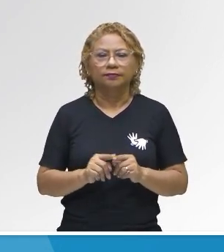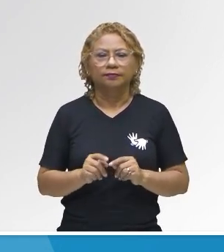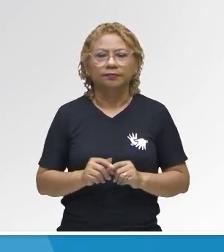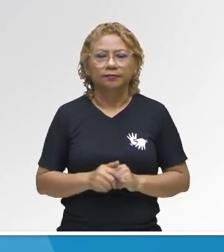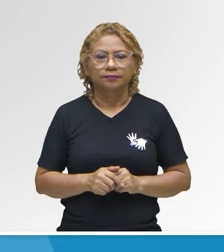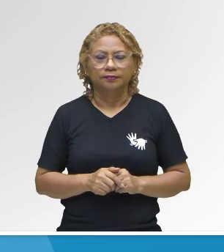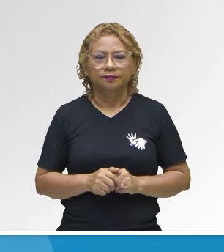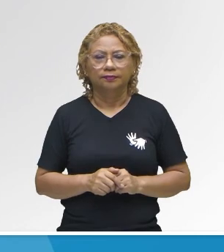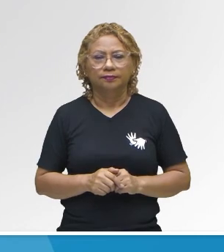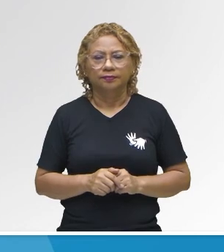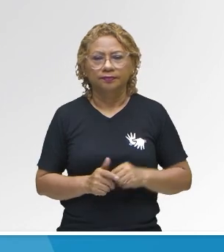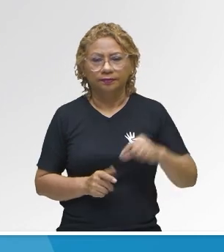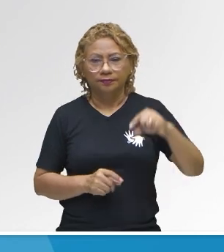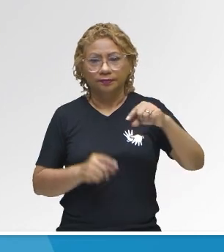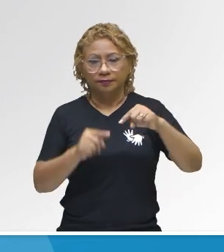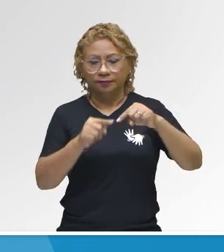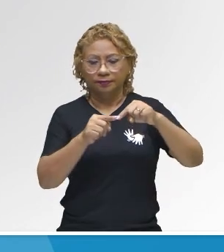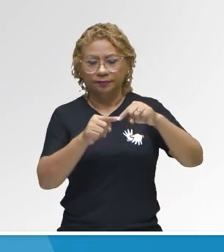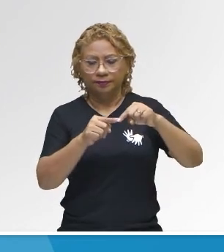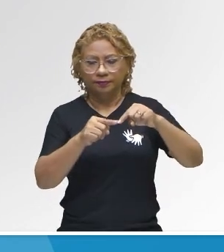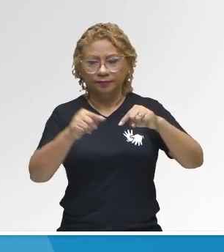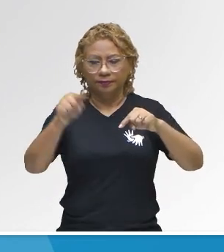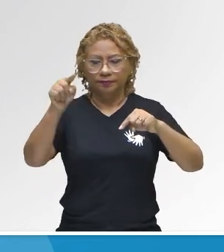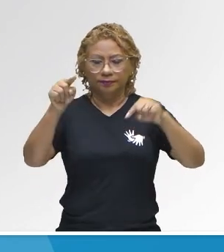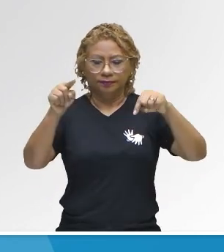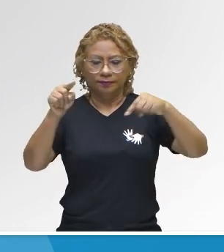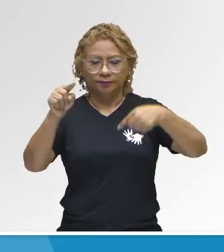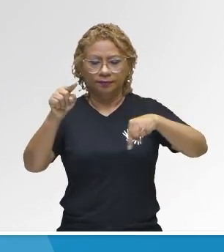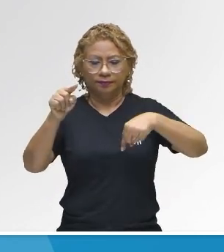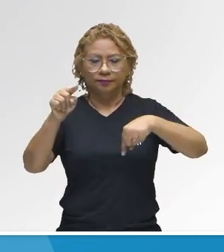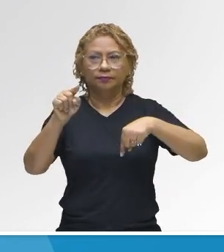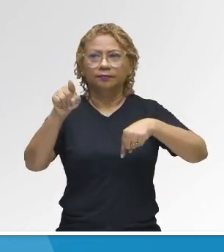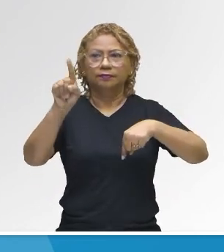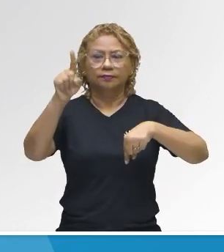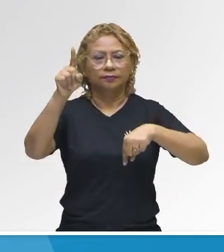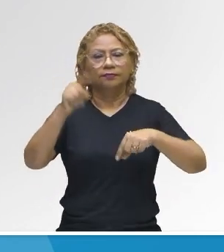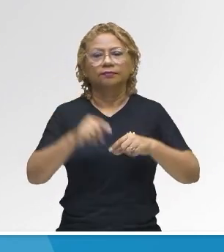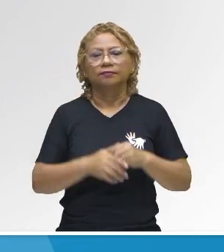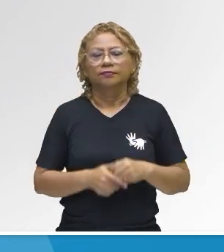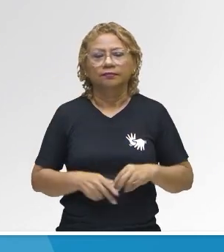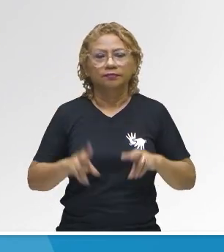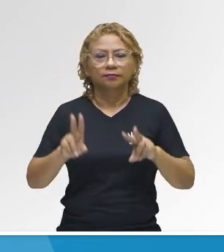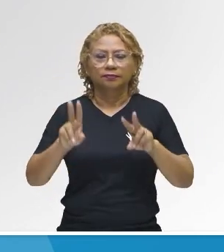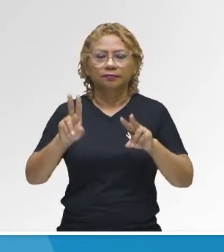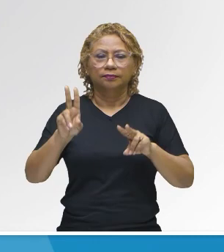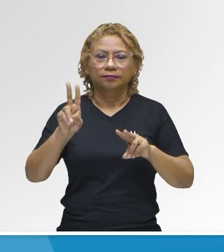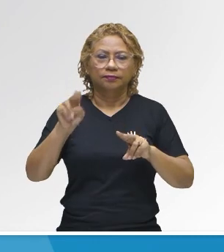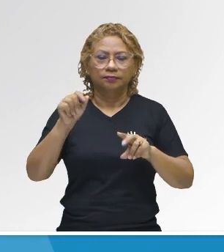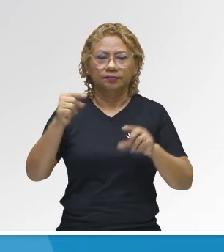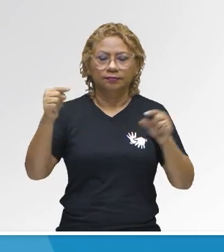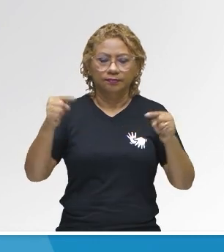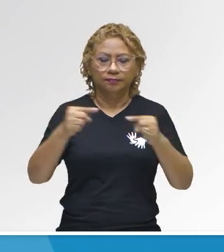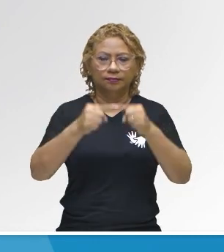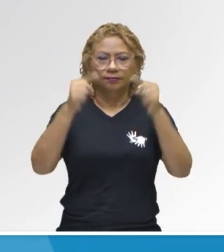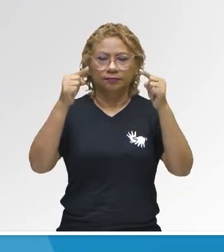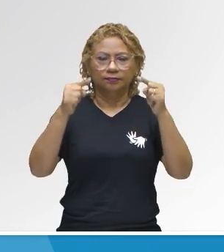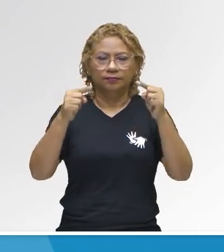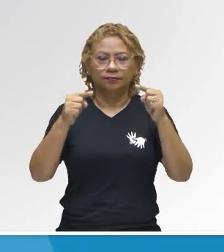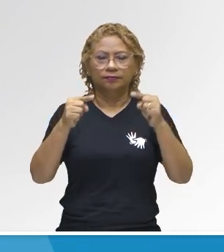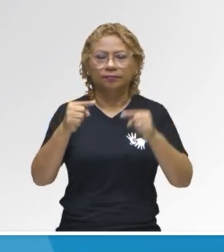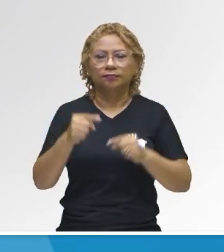o menos infinito, sendo que ele nunca vai chegar a encostar nesse